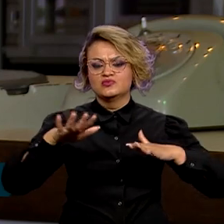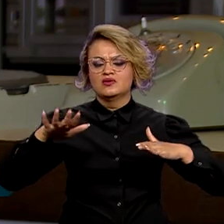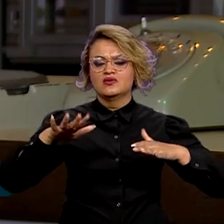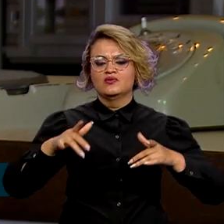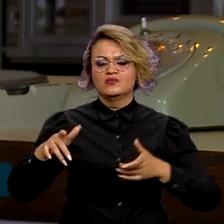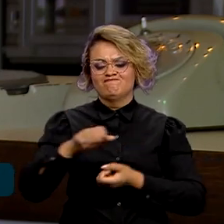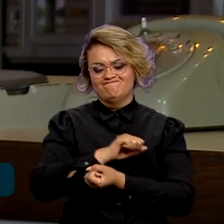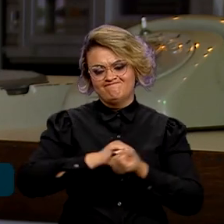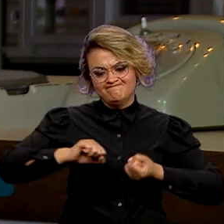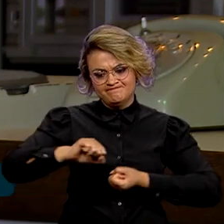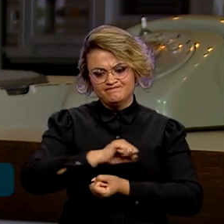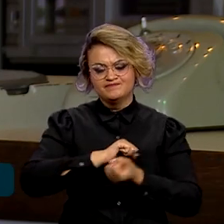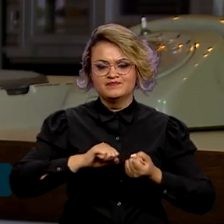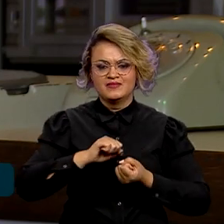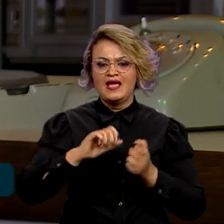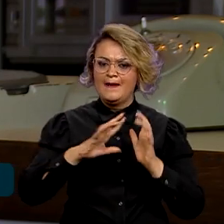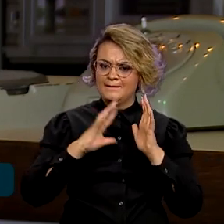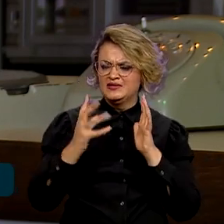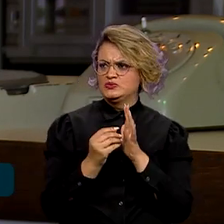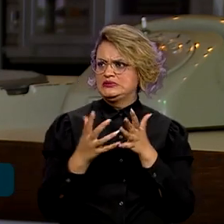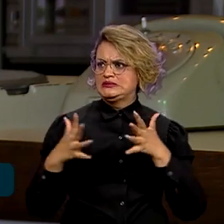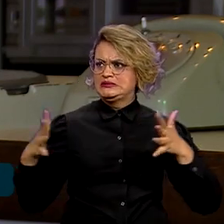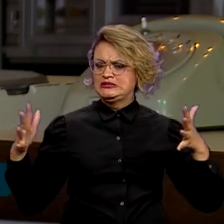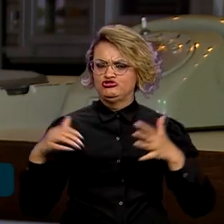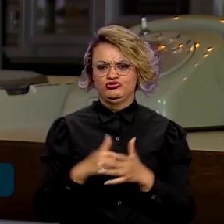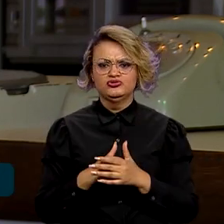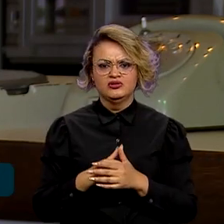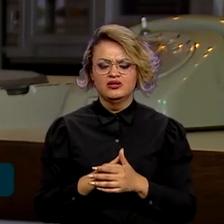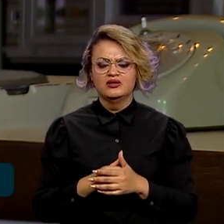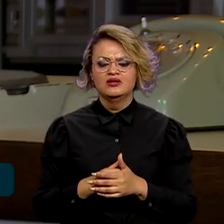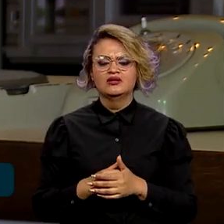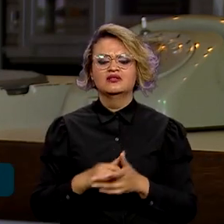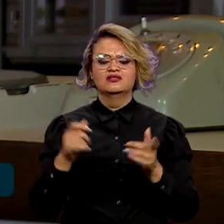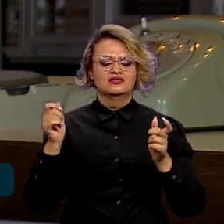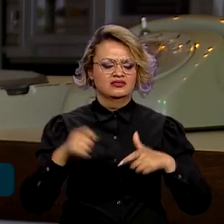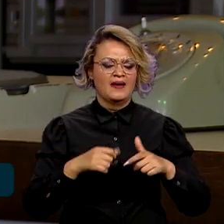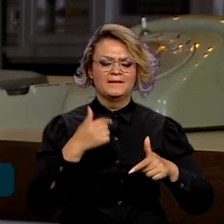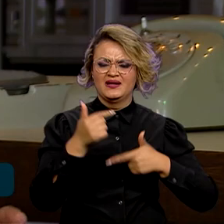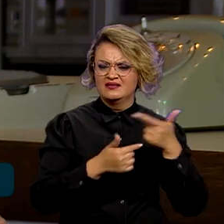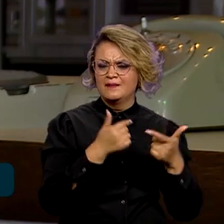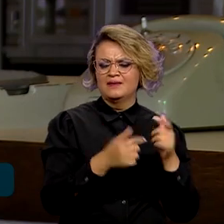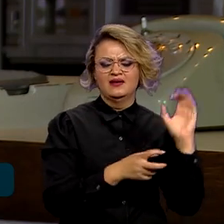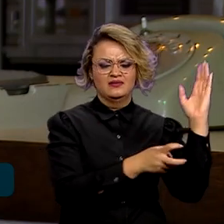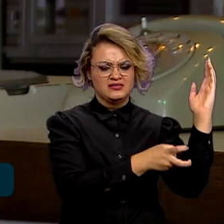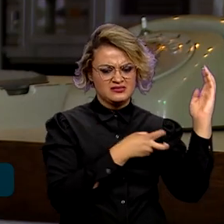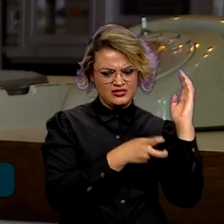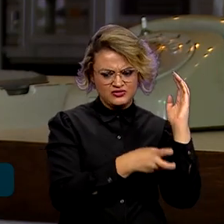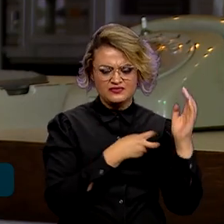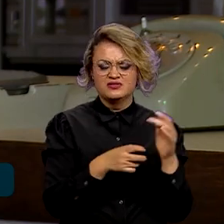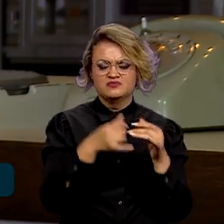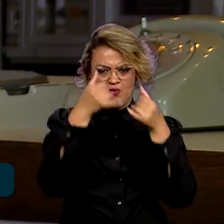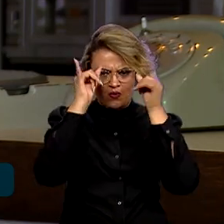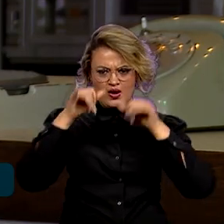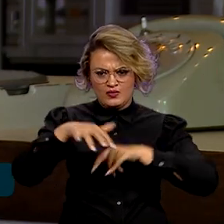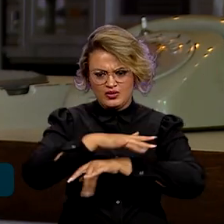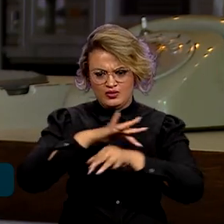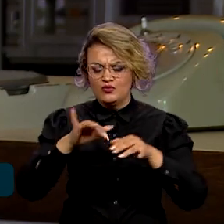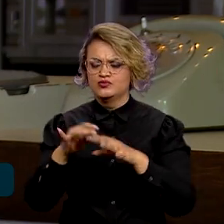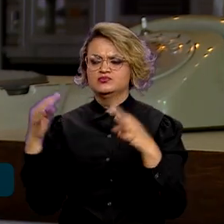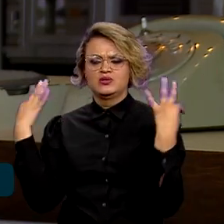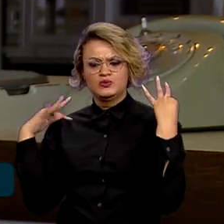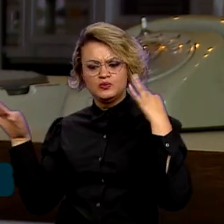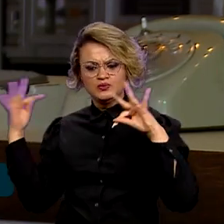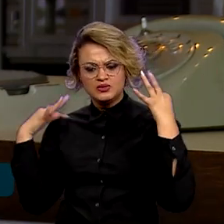bases sustentáveis. A Amazônia é muito grande, eu digo que tem lugar para o extrativista, para o indígena, para o agronegócio, para o turismo, para